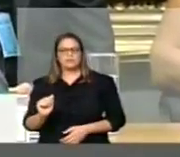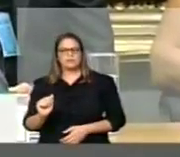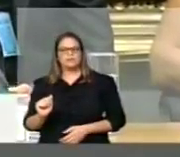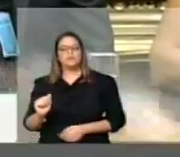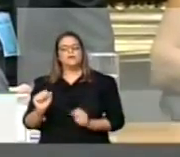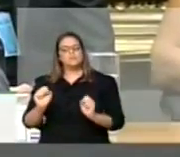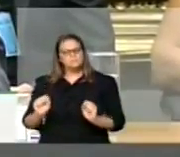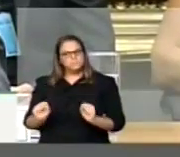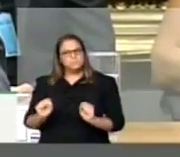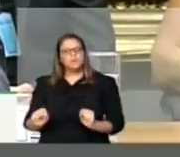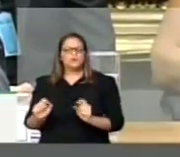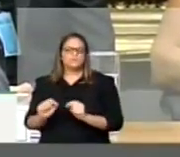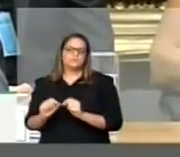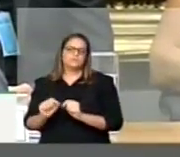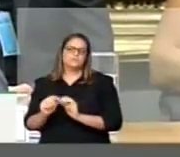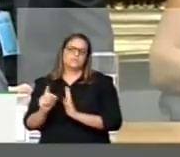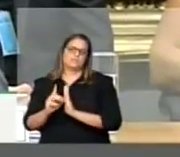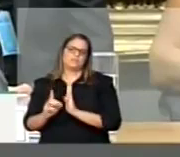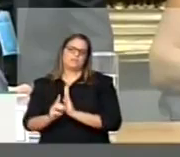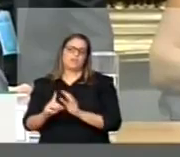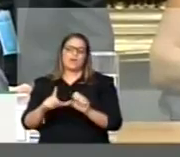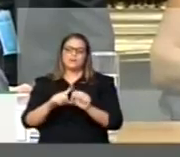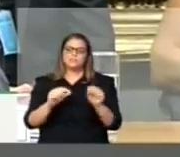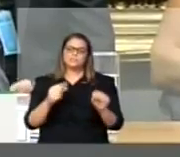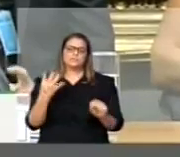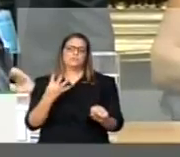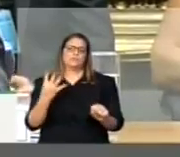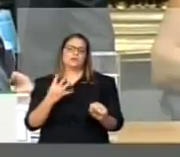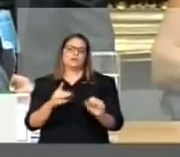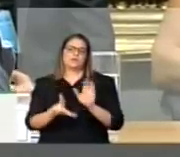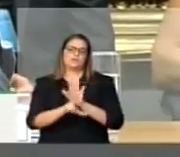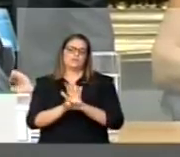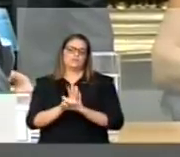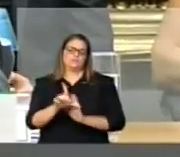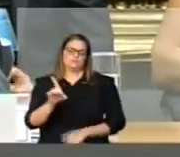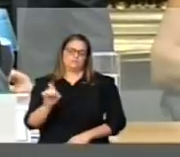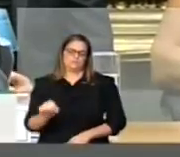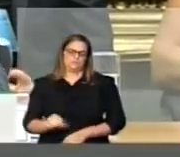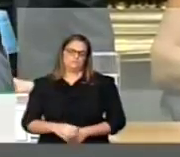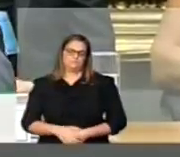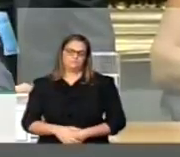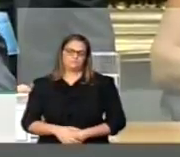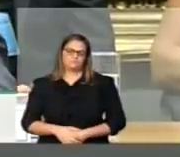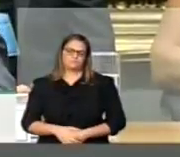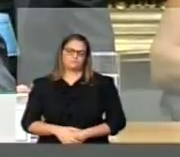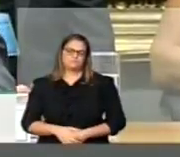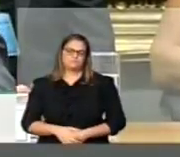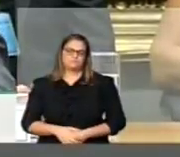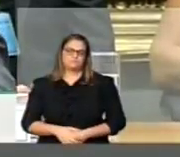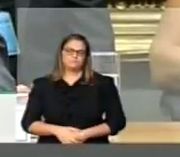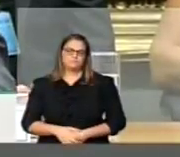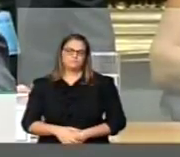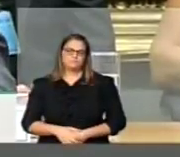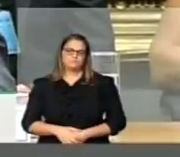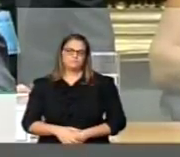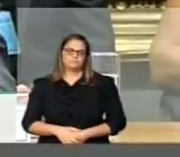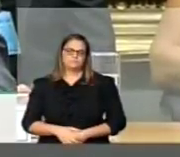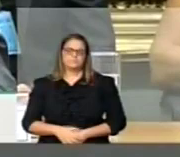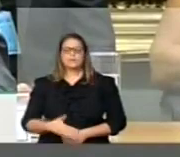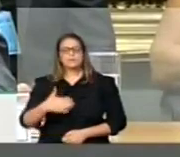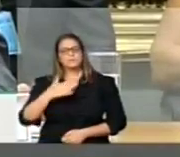decretos orçamentários nos termos do artigo 4º da lei orçamentária. Em nenhum momento, volto a repetir, o